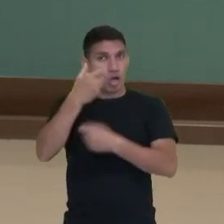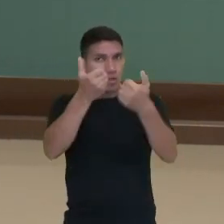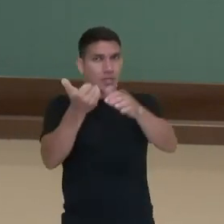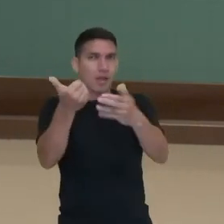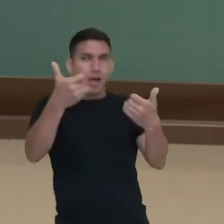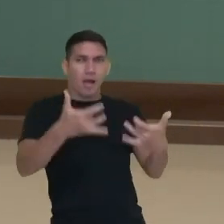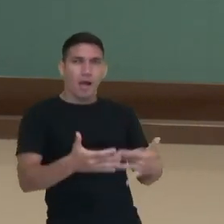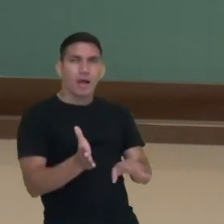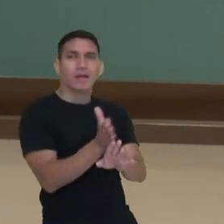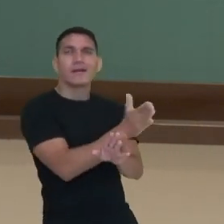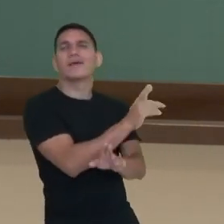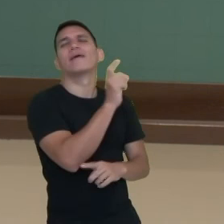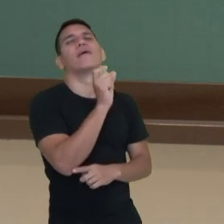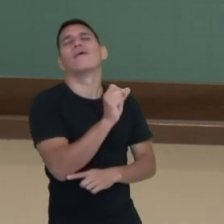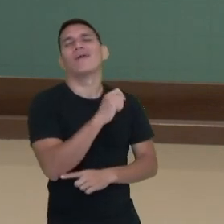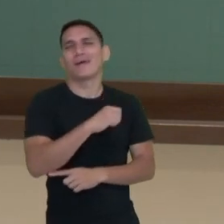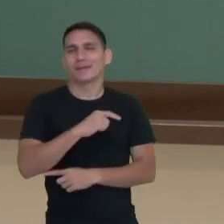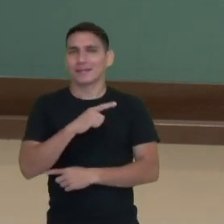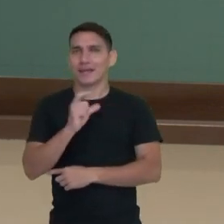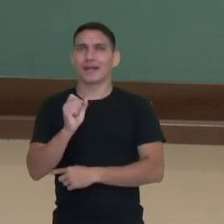no comecinho, né?